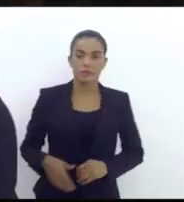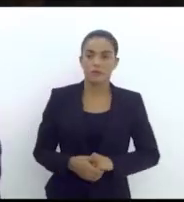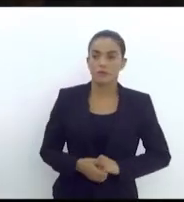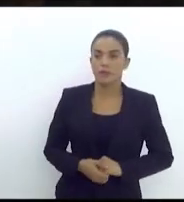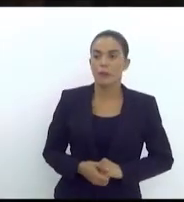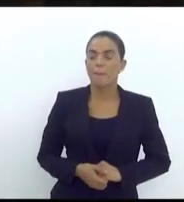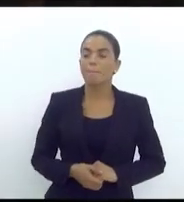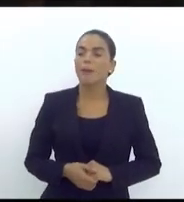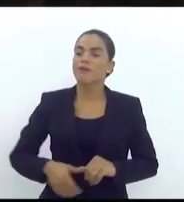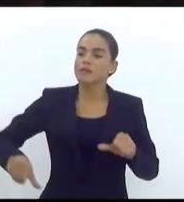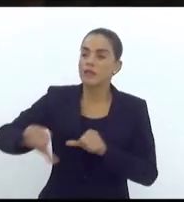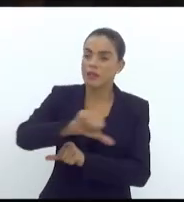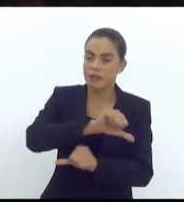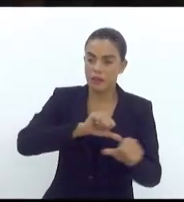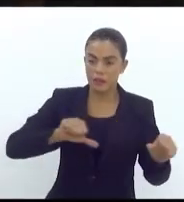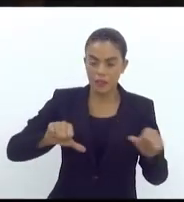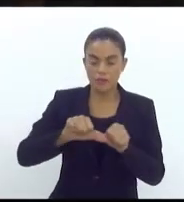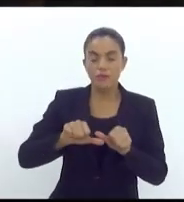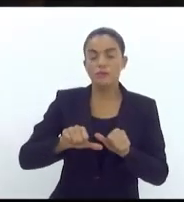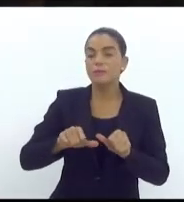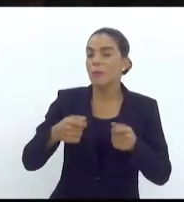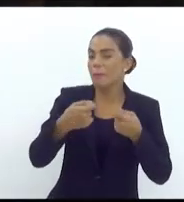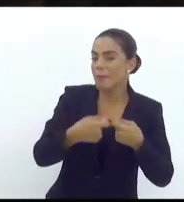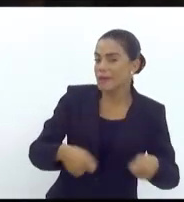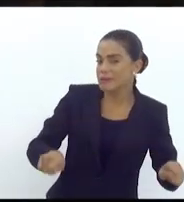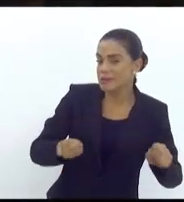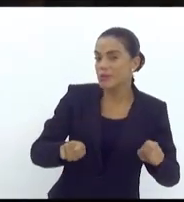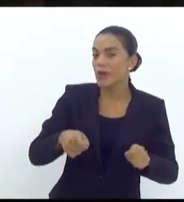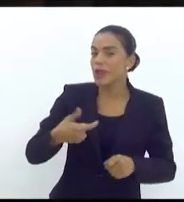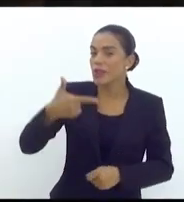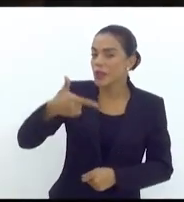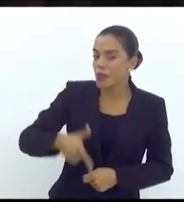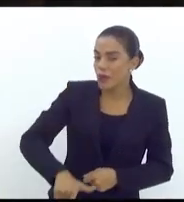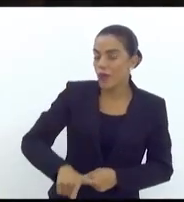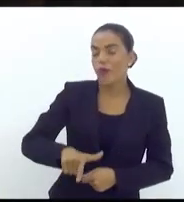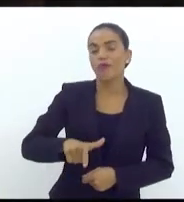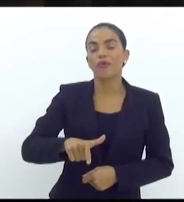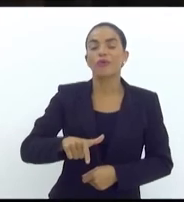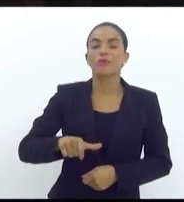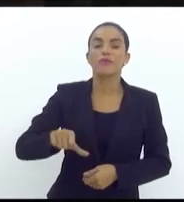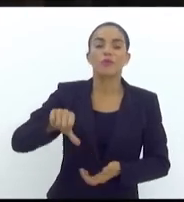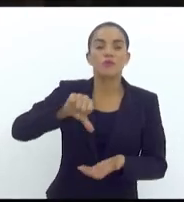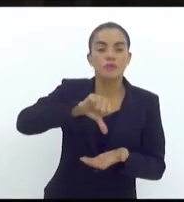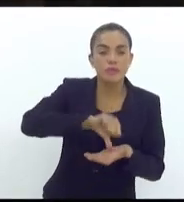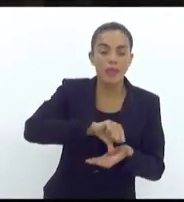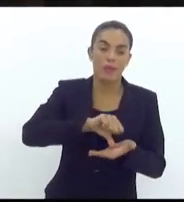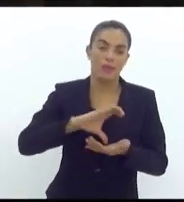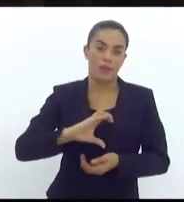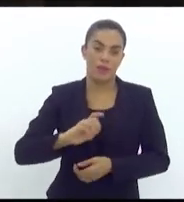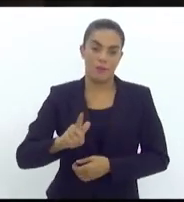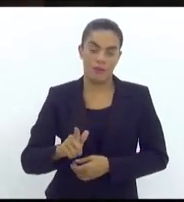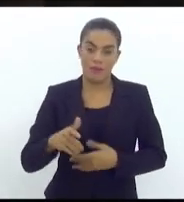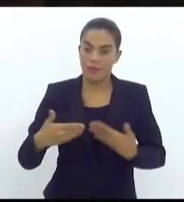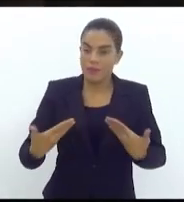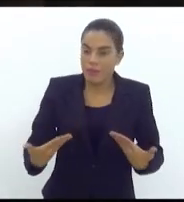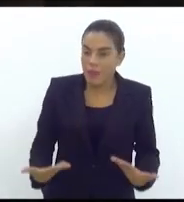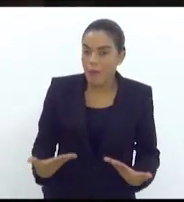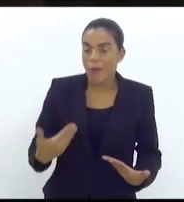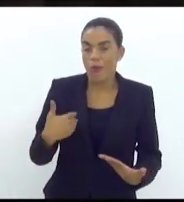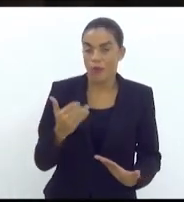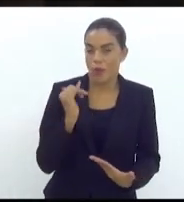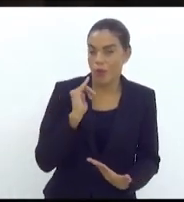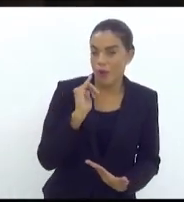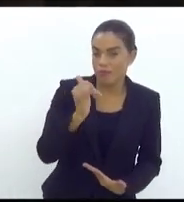integração sem necessariamente passar no Centro de Campo grande então tô